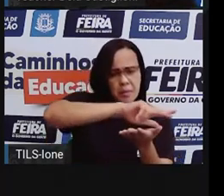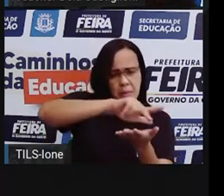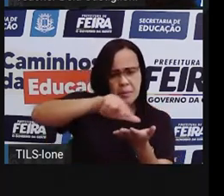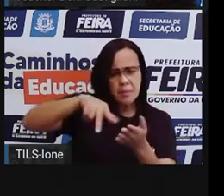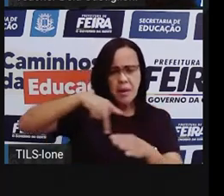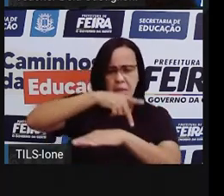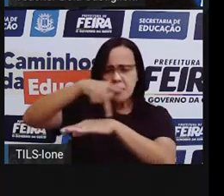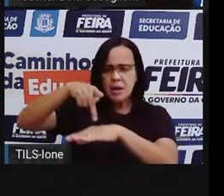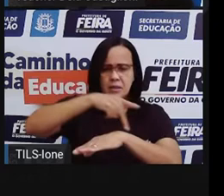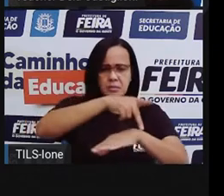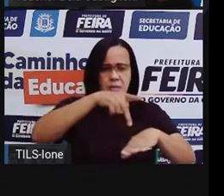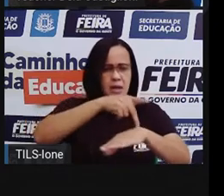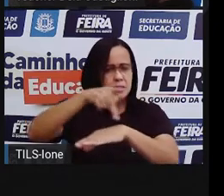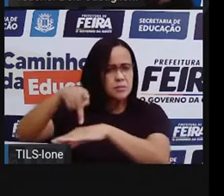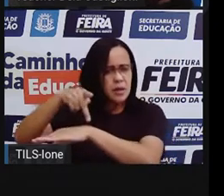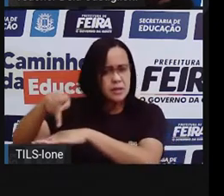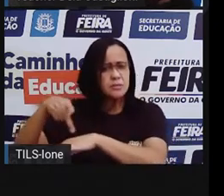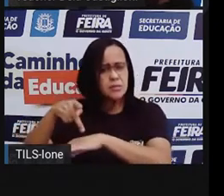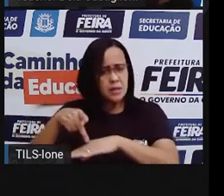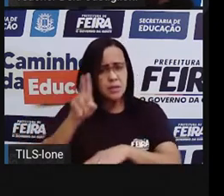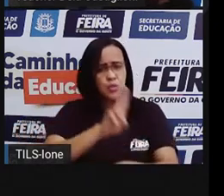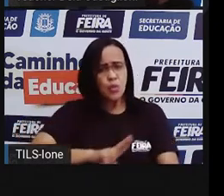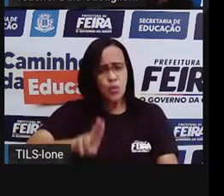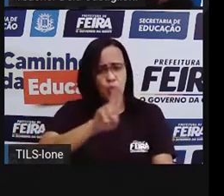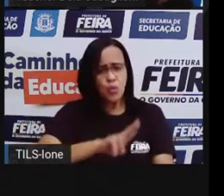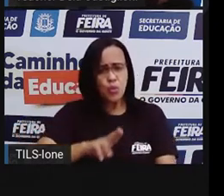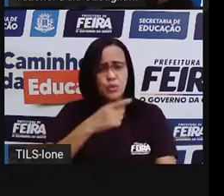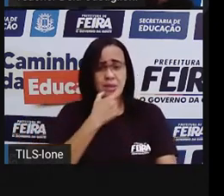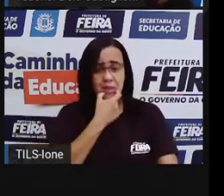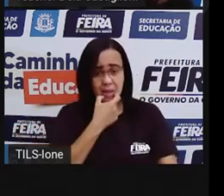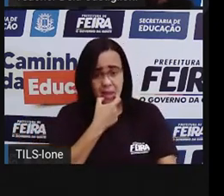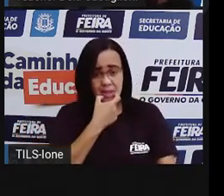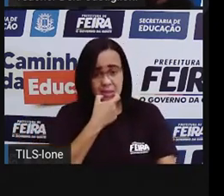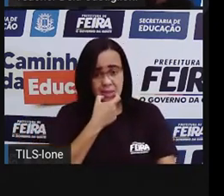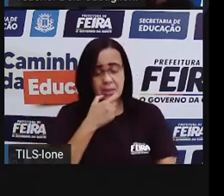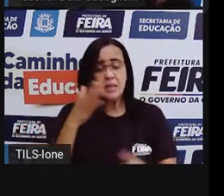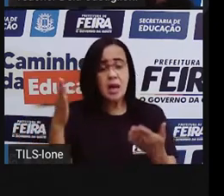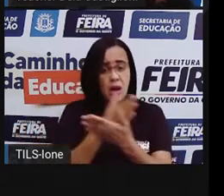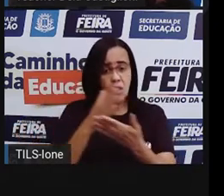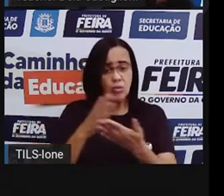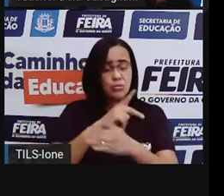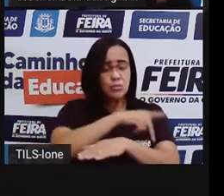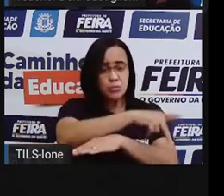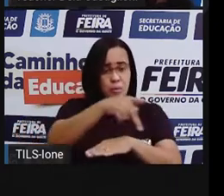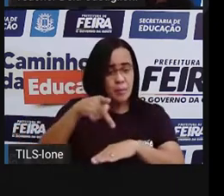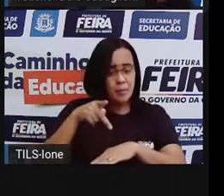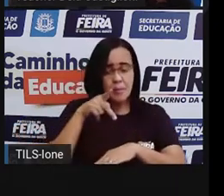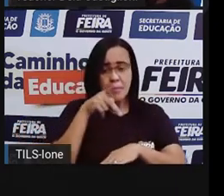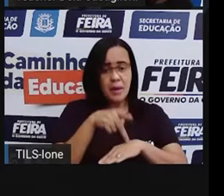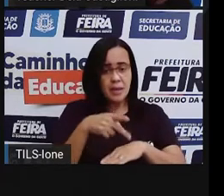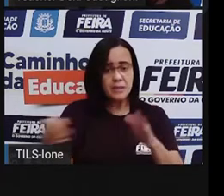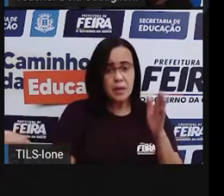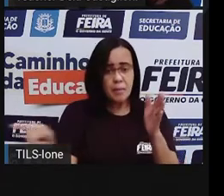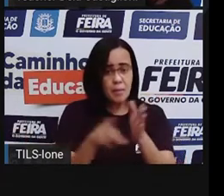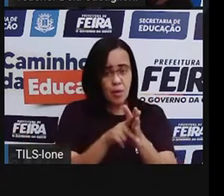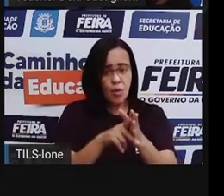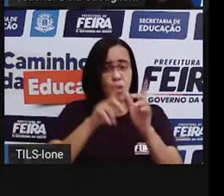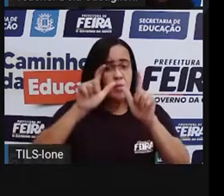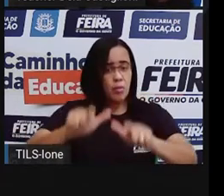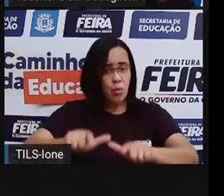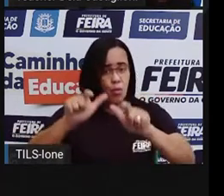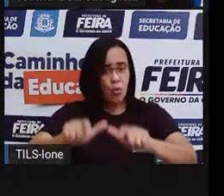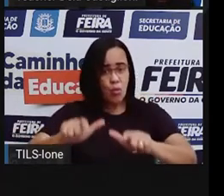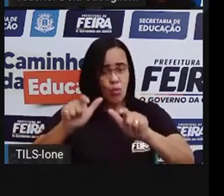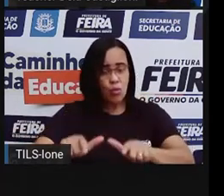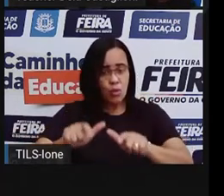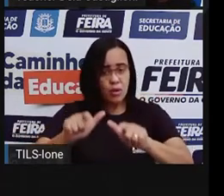até países que não usam a língua inglesa como língua materna, que é o nosso caso do Brasil, que a nossa língua materna é a língua portuguesa, que